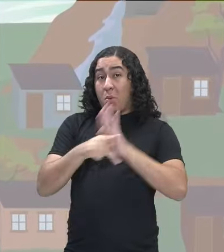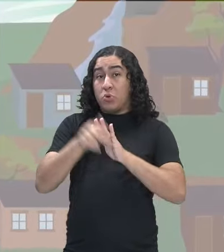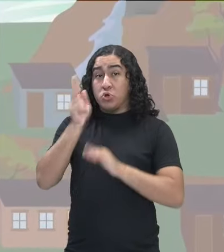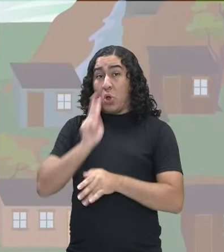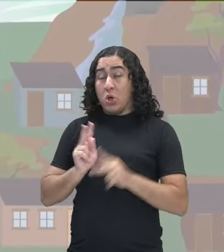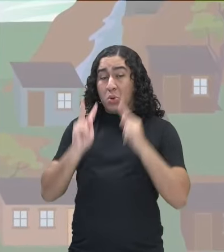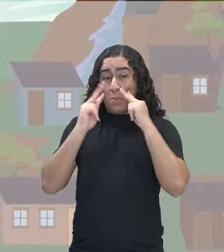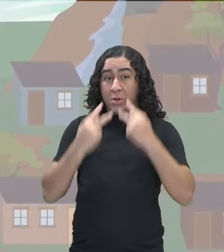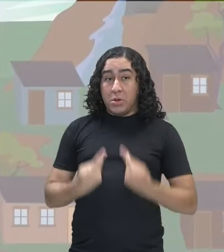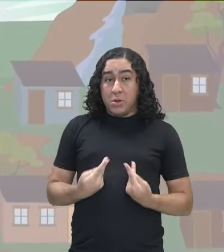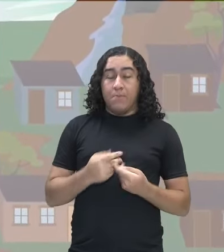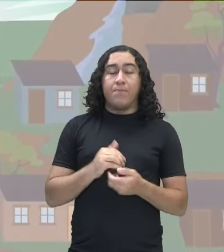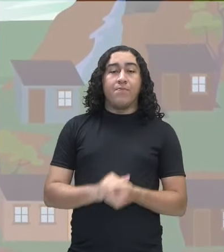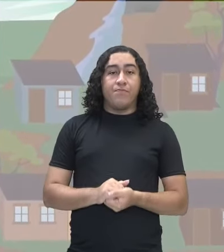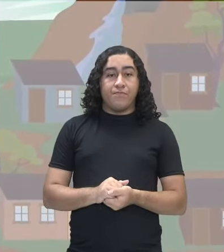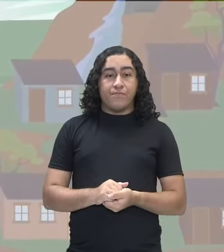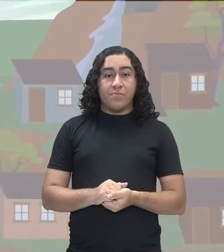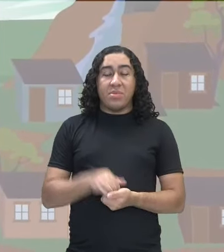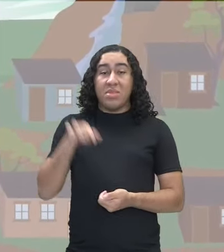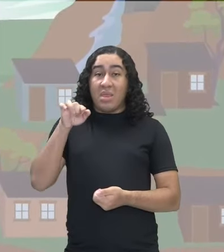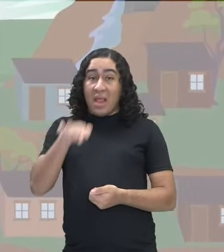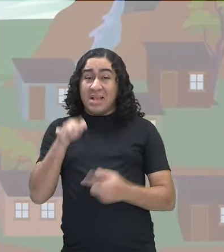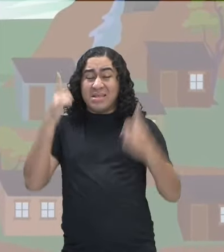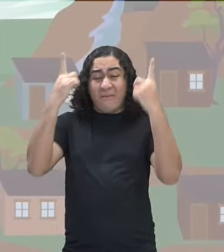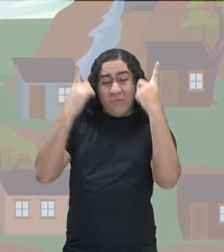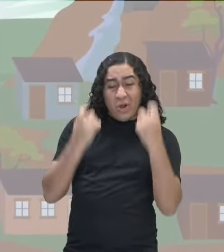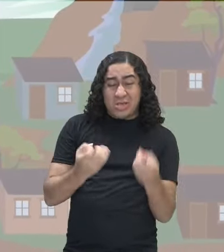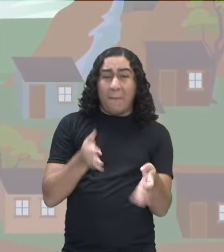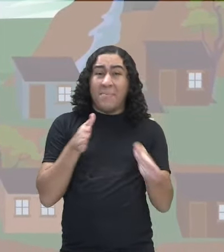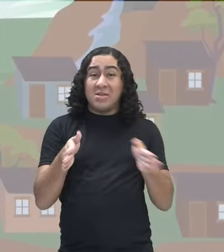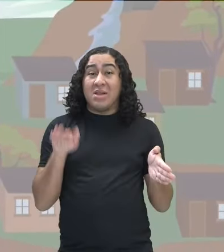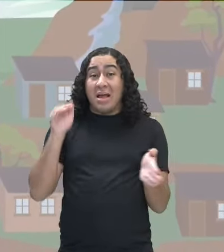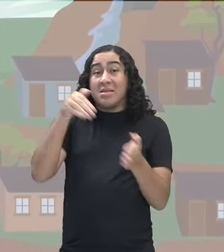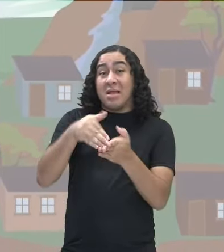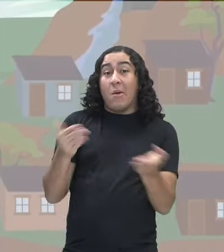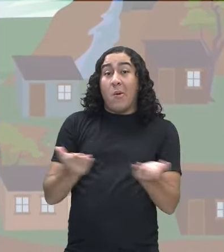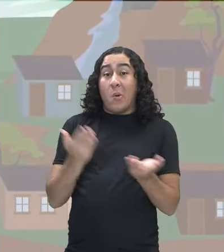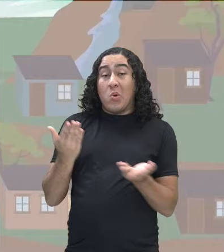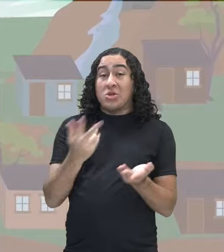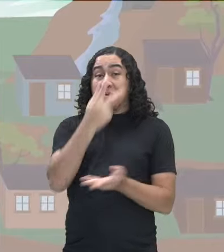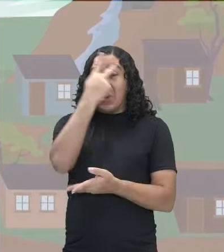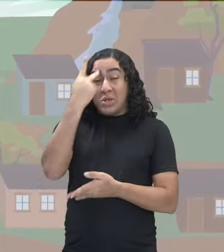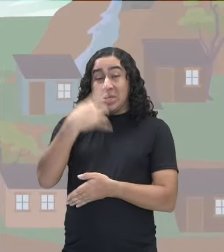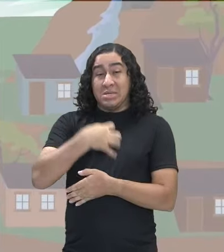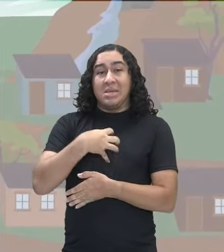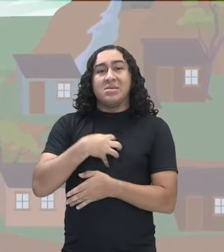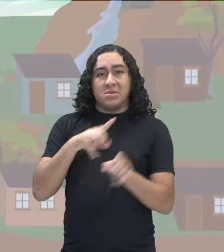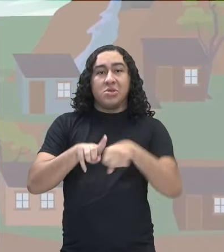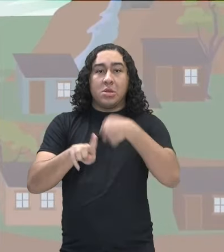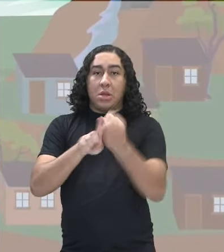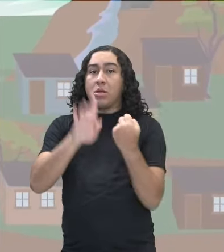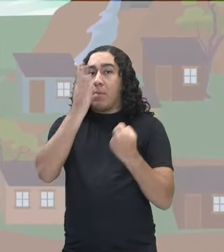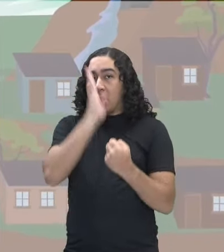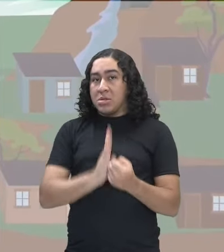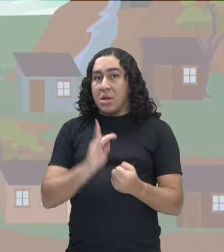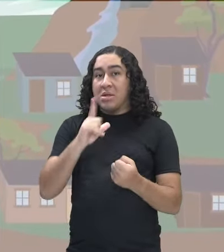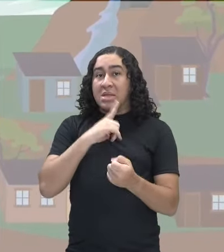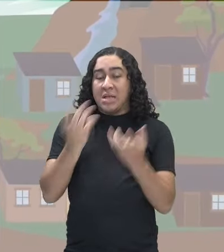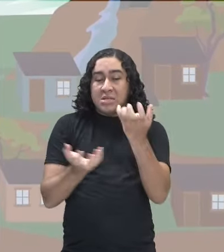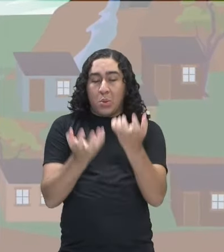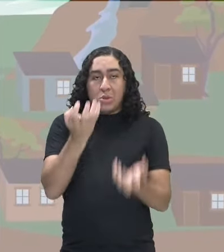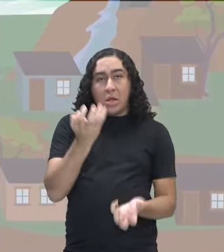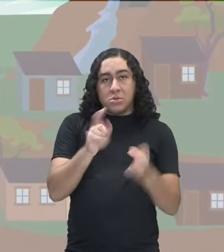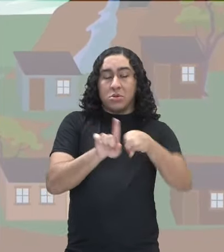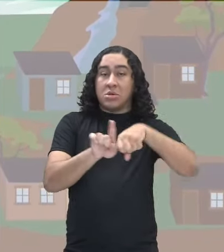humanidade as marcas desse perío ainda hoje são sentidas na sociedade brasileira com as desigualdades